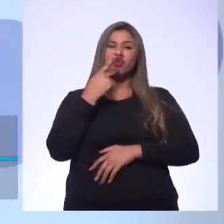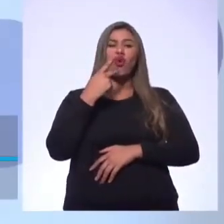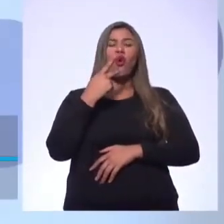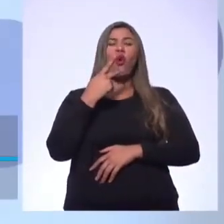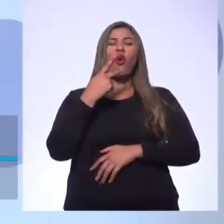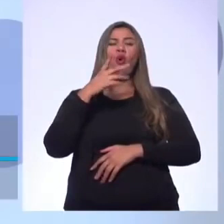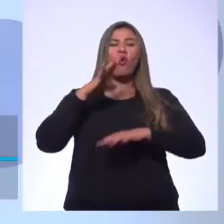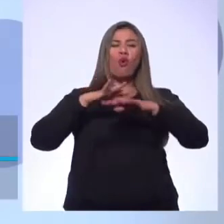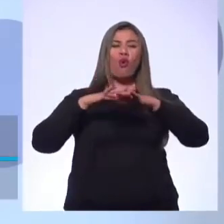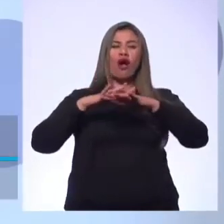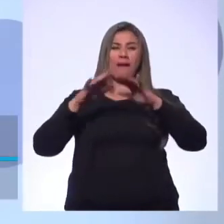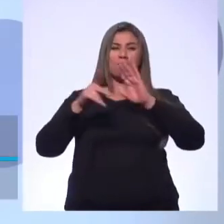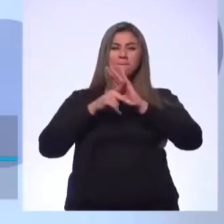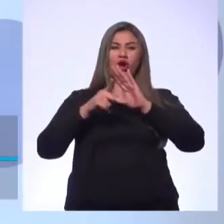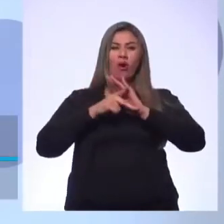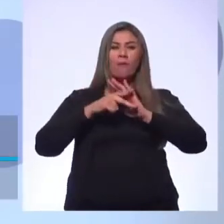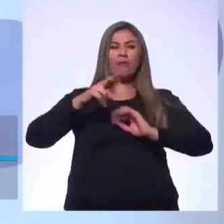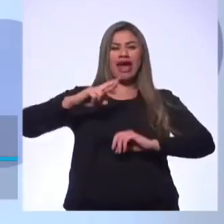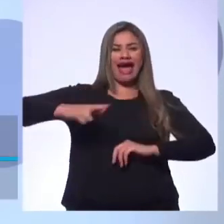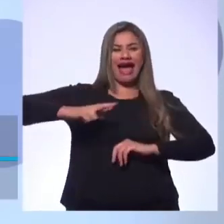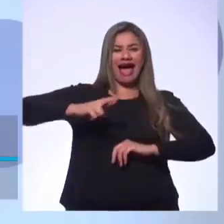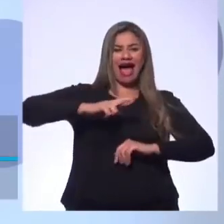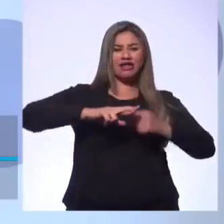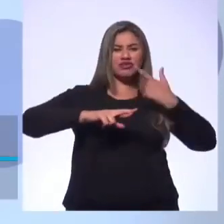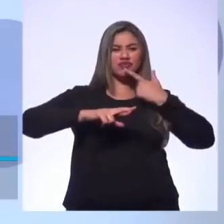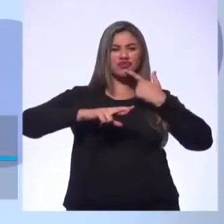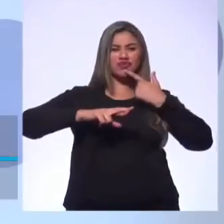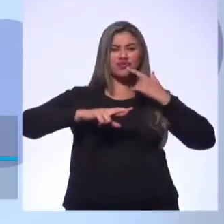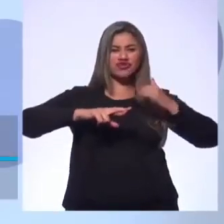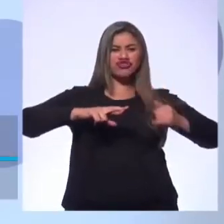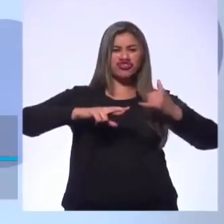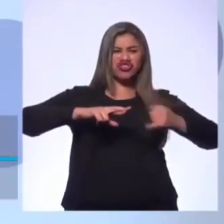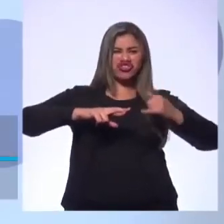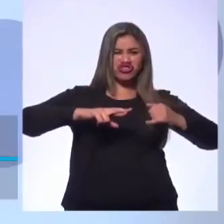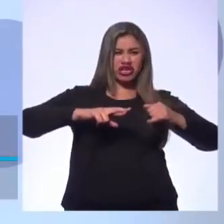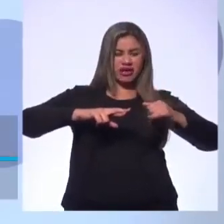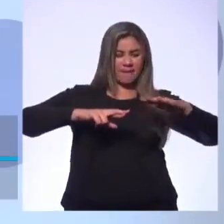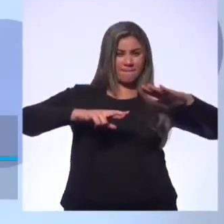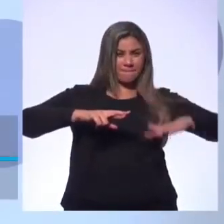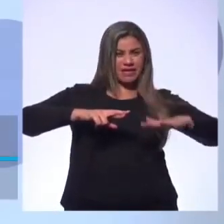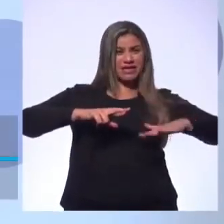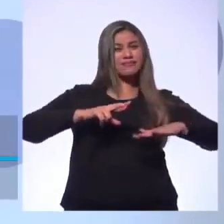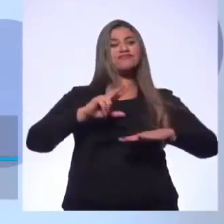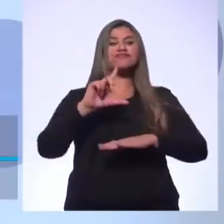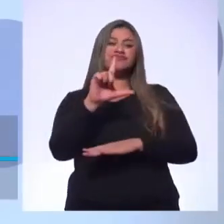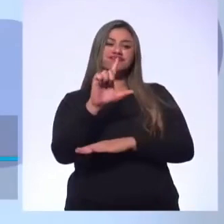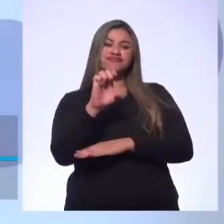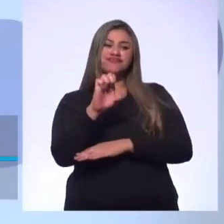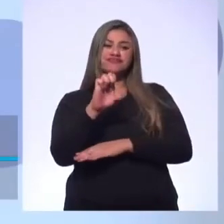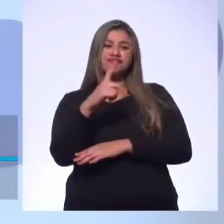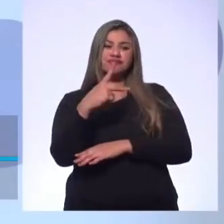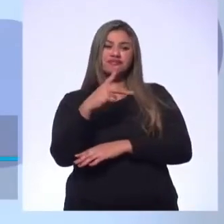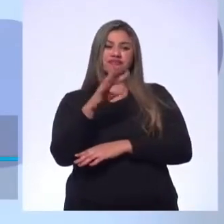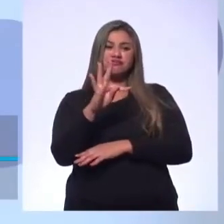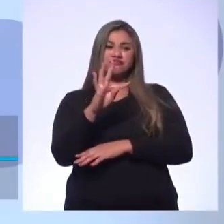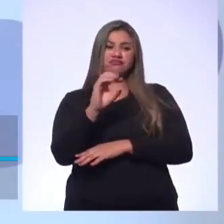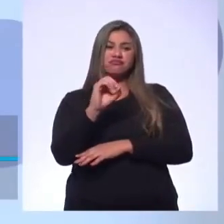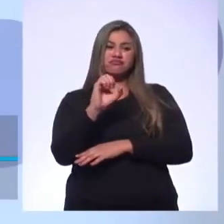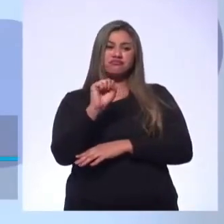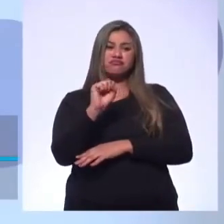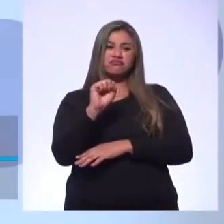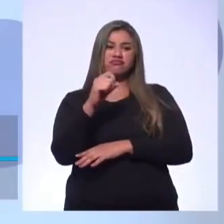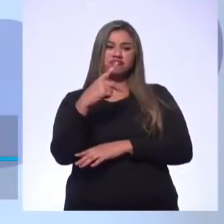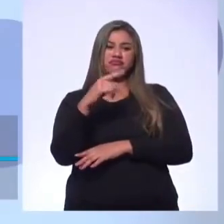teve aqui várias participações aqui de professores, inclusive, o professor sabe que eu encontrei aqui, ó, Ana Clara foi uma delas, mas não foi a única não, tá bom? Certo.